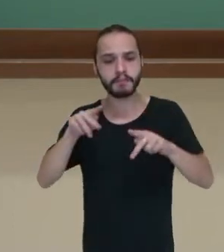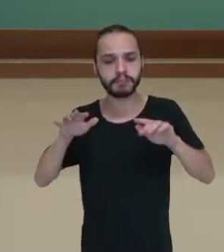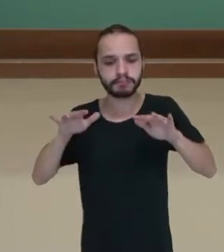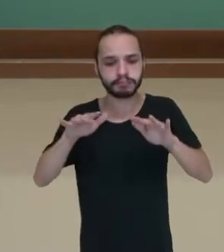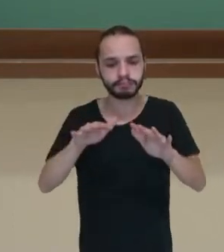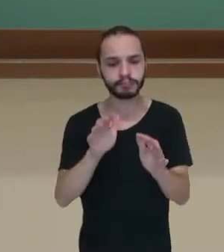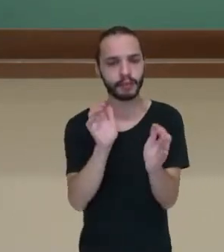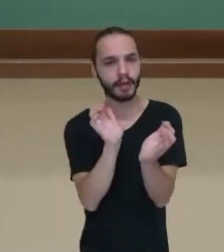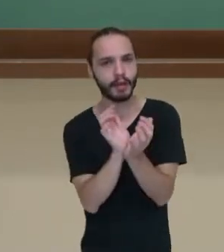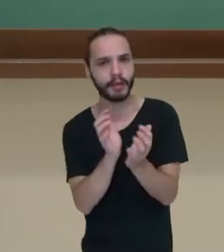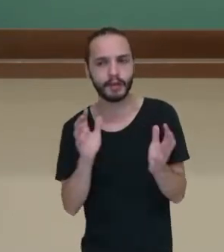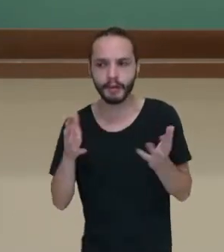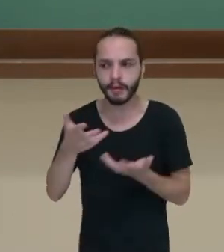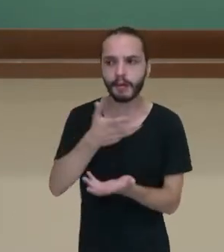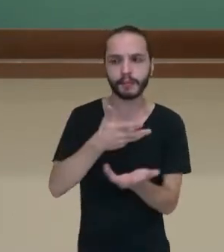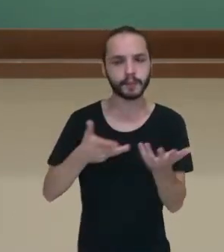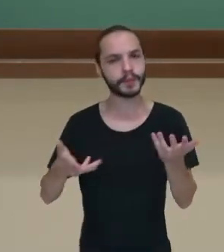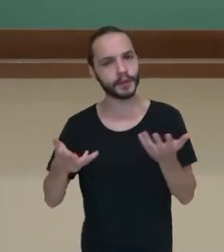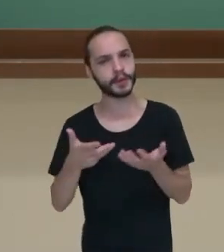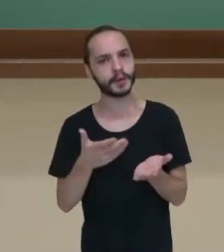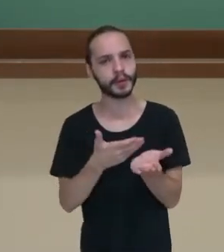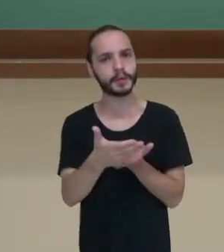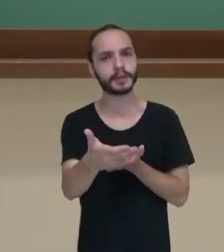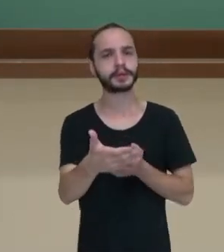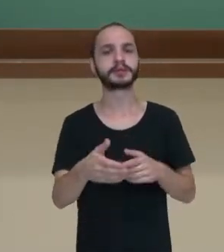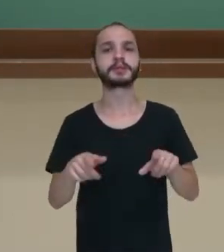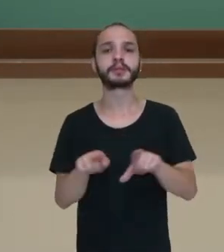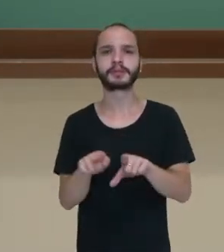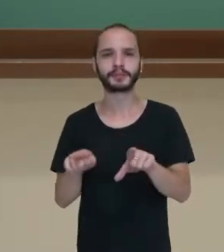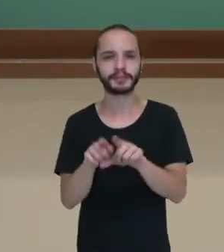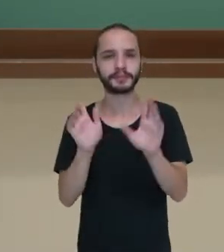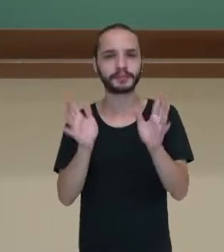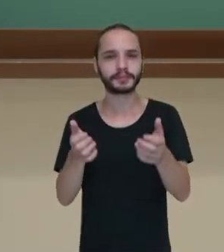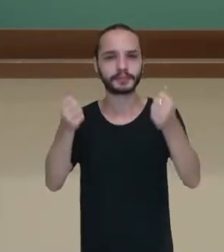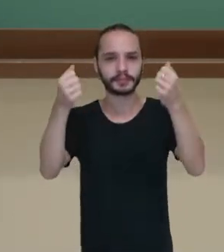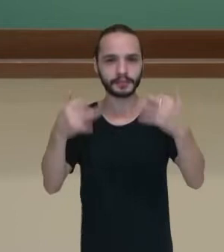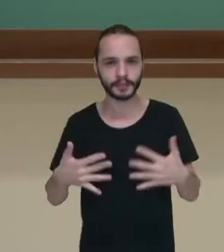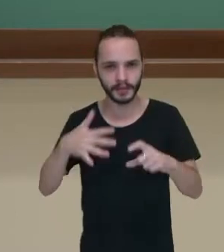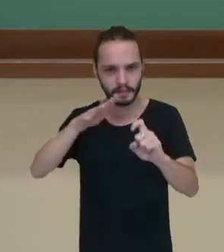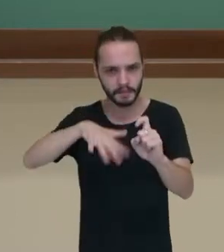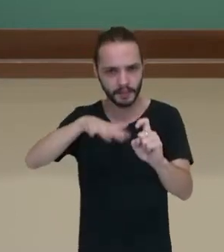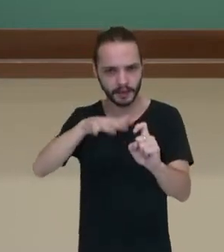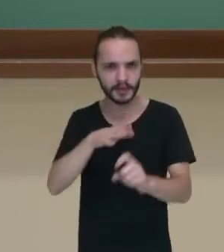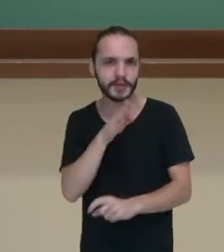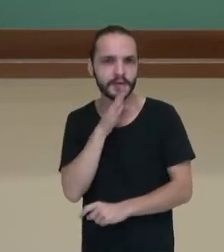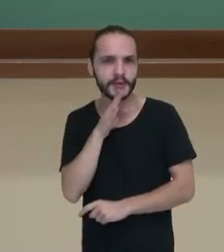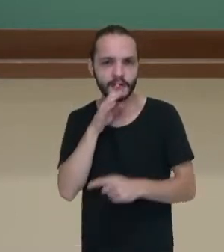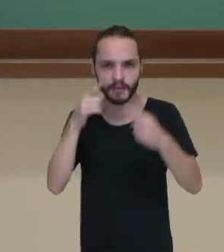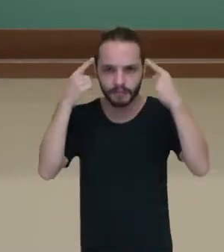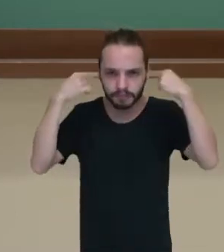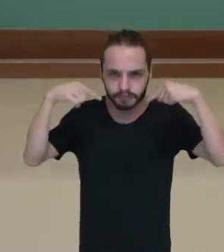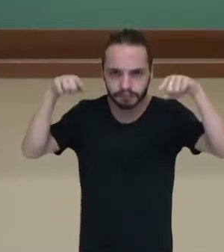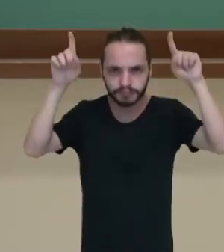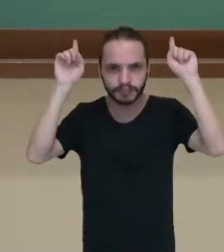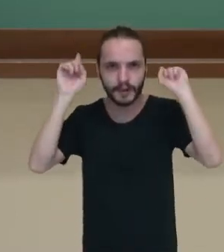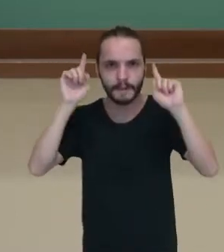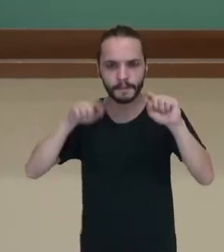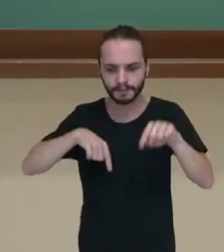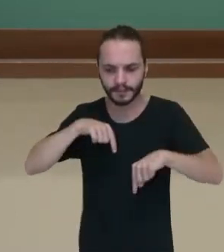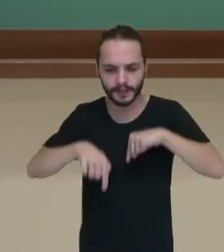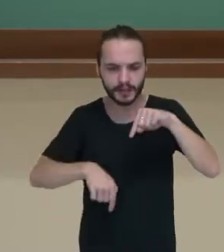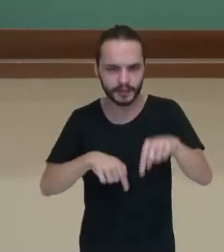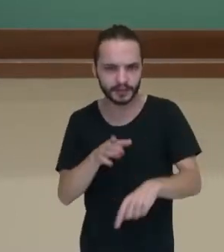aqui eu já estou citando para vocês o Minotauro. E aí, você conhece essa figura? Você já viu essa figura em